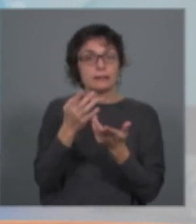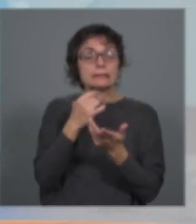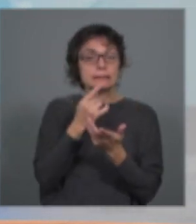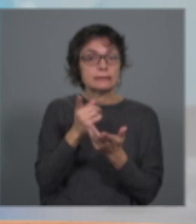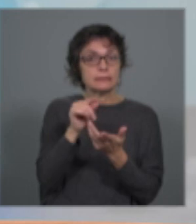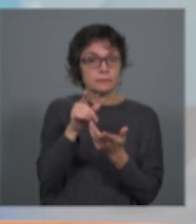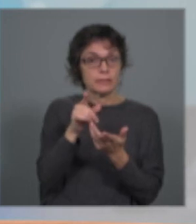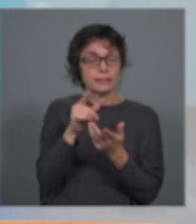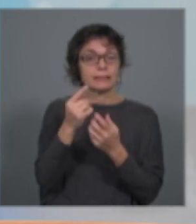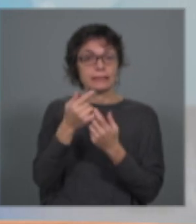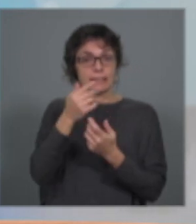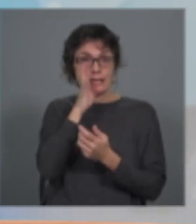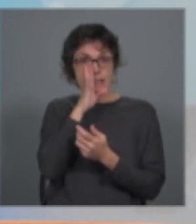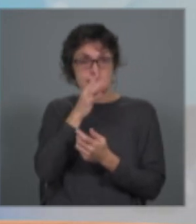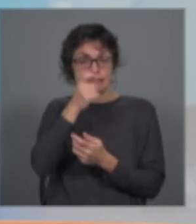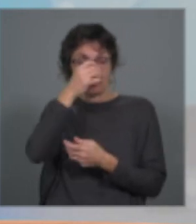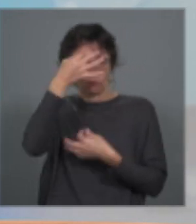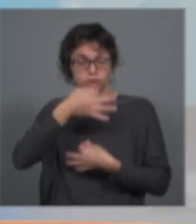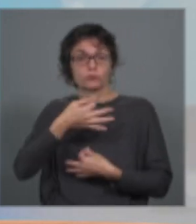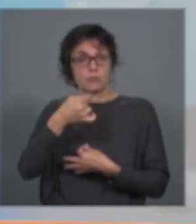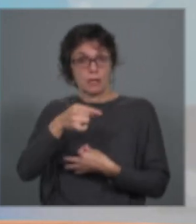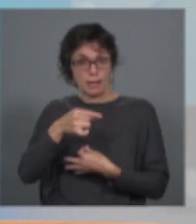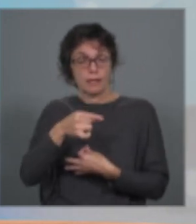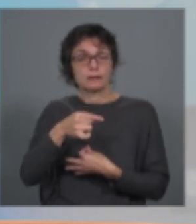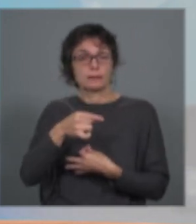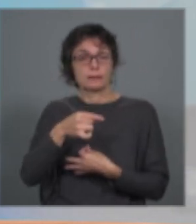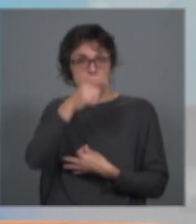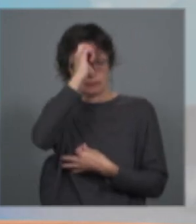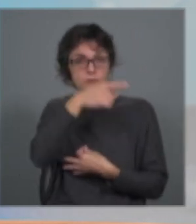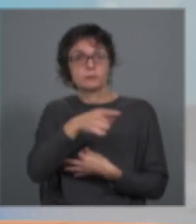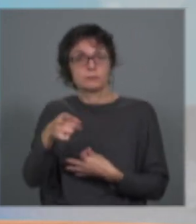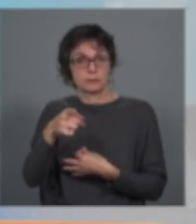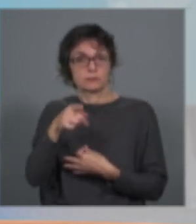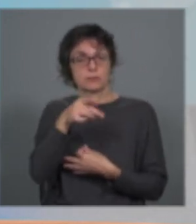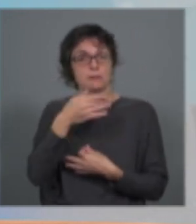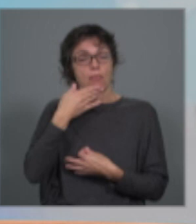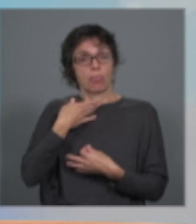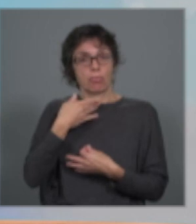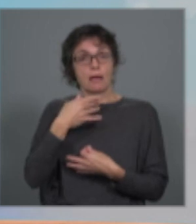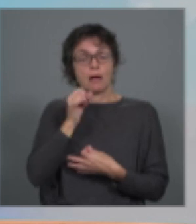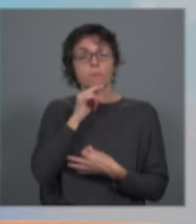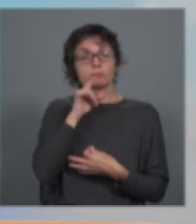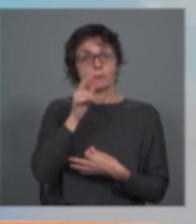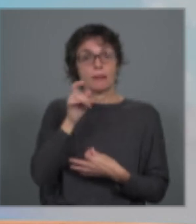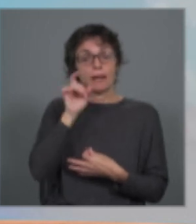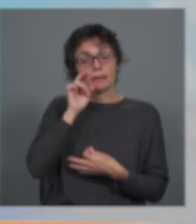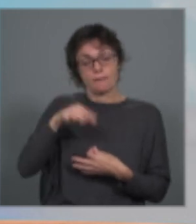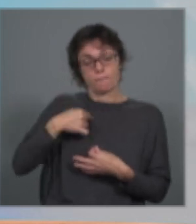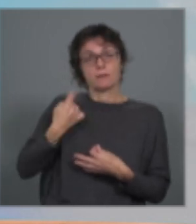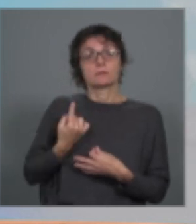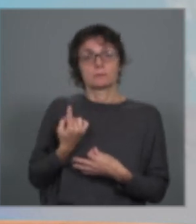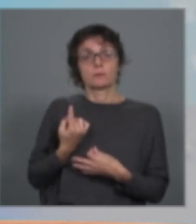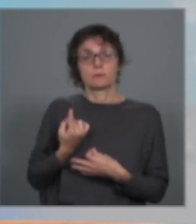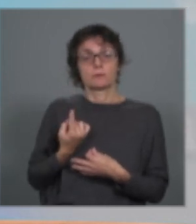preservam-nas a elas, embora haja muita gente que até numa situação destas se interesse pouco por ser preservada. Lembrem-se